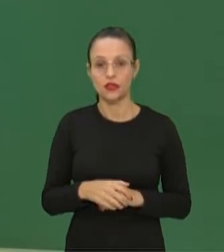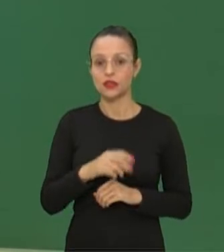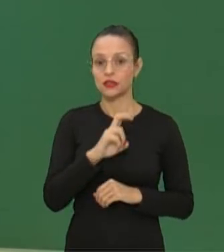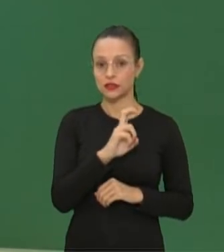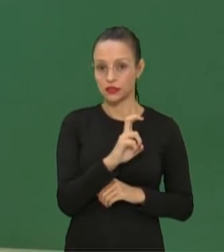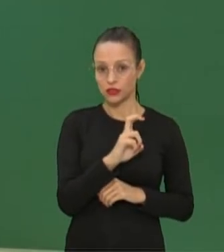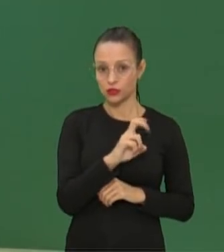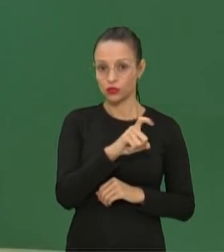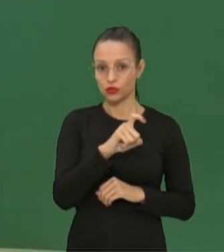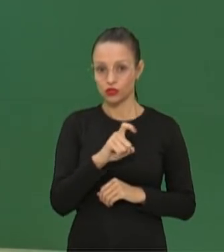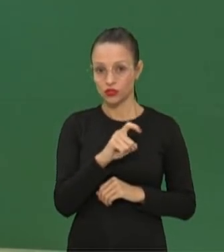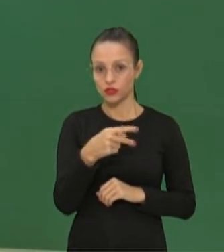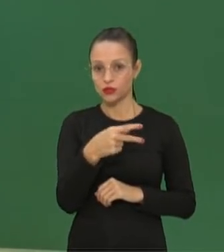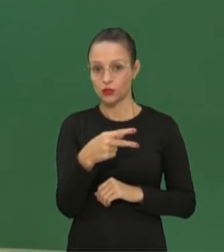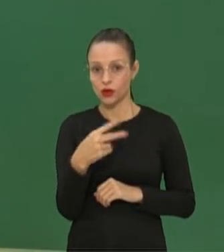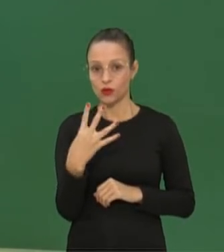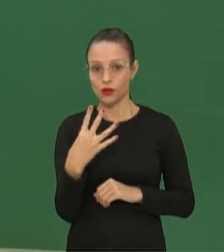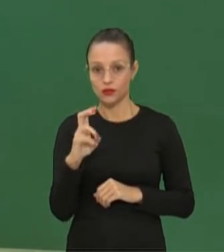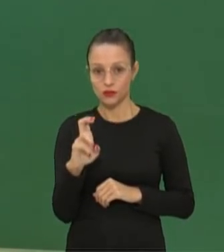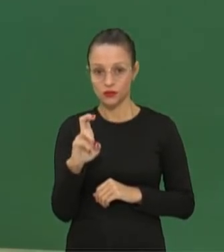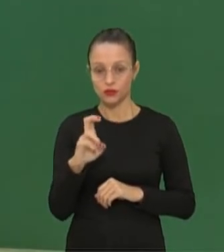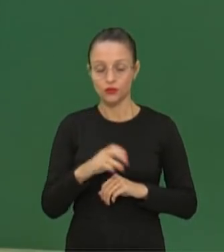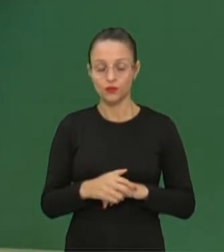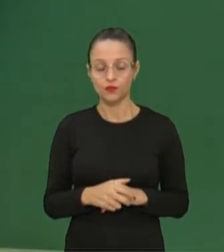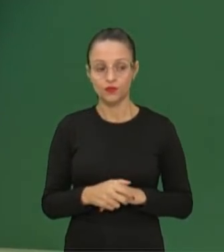5x igual a 45.